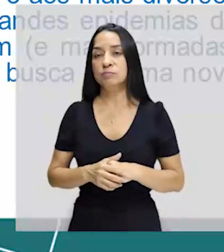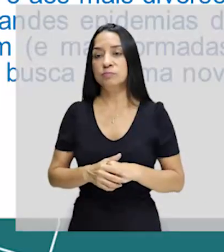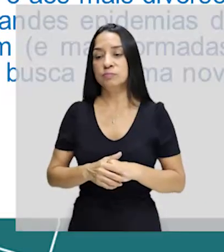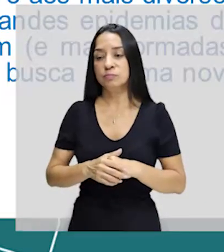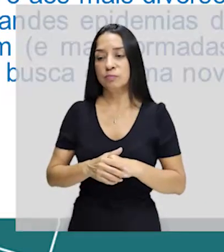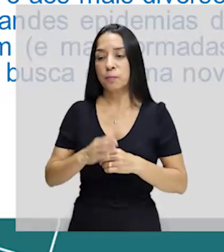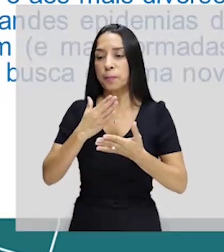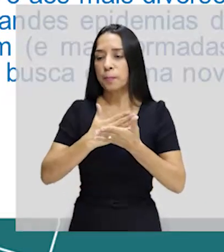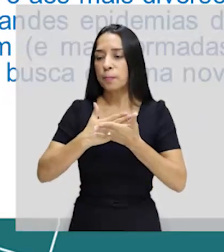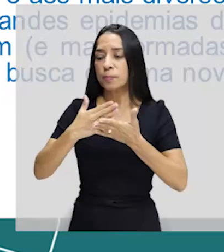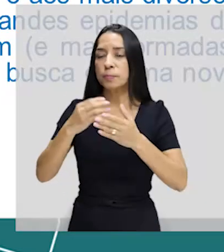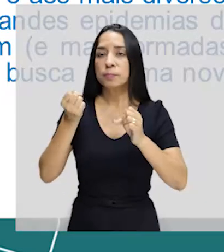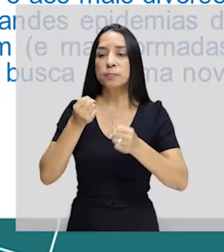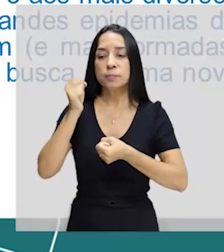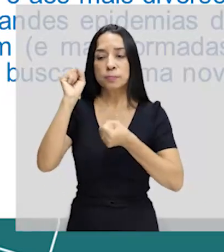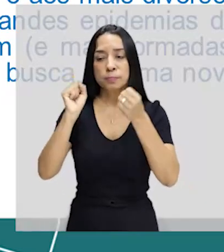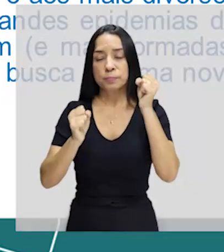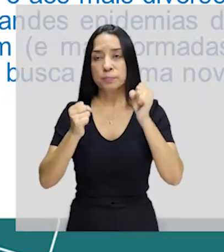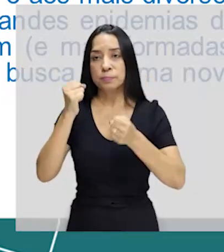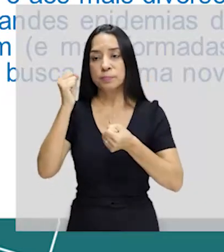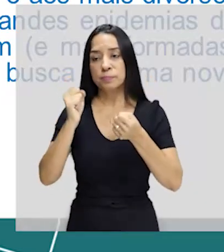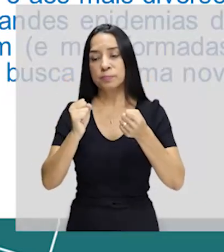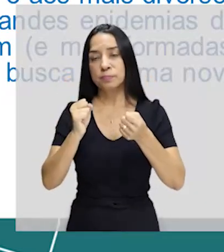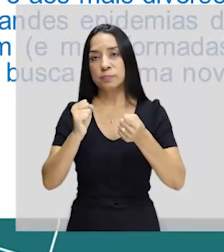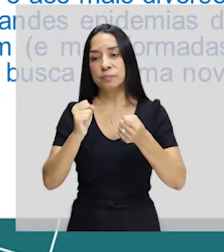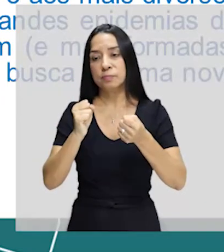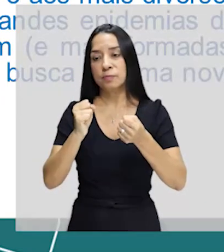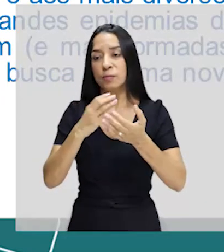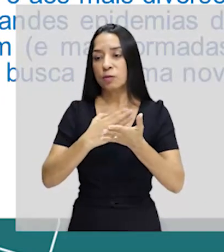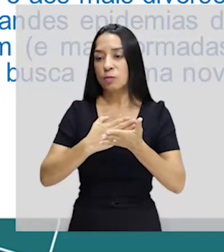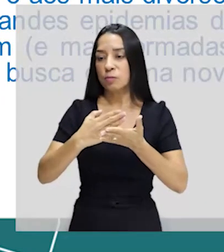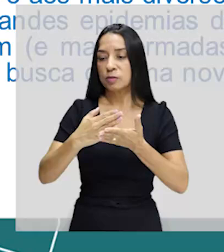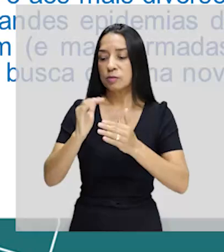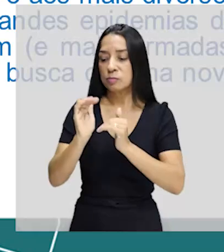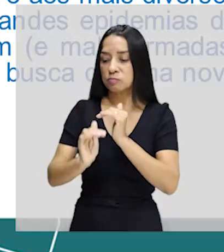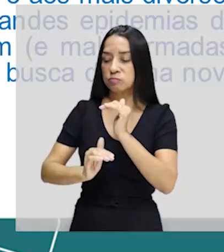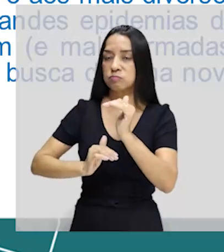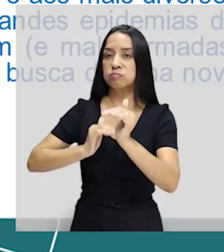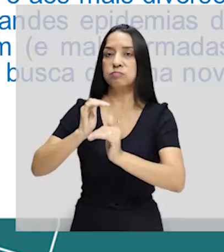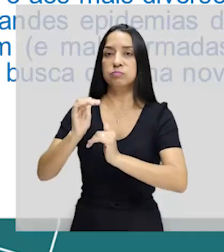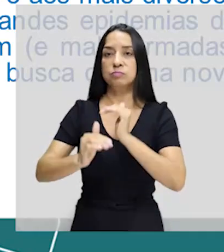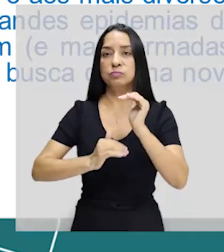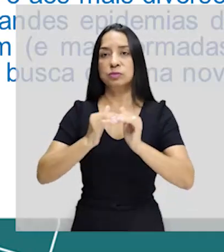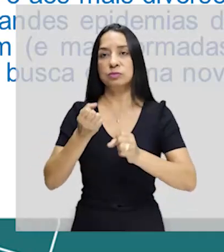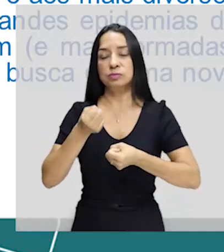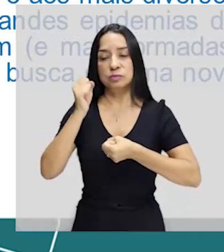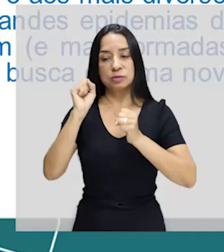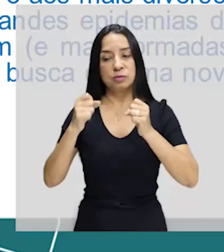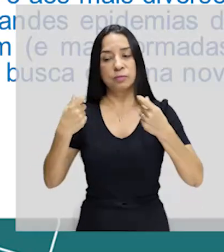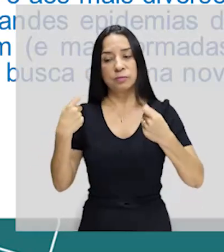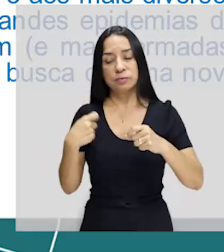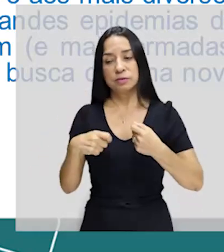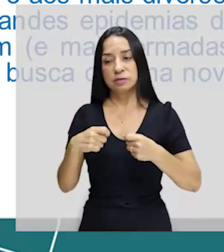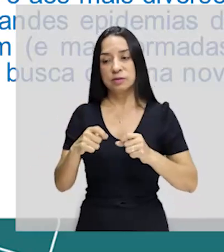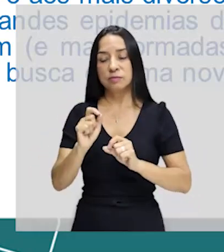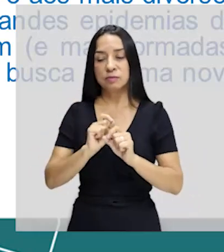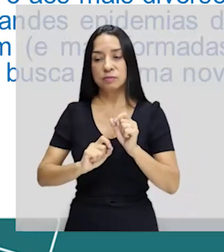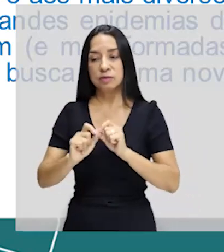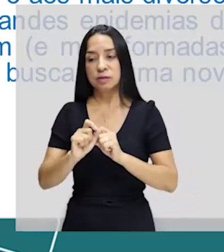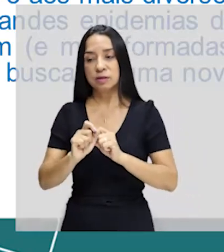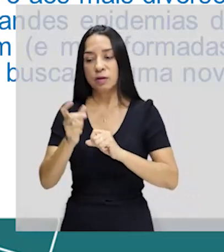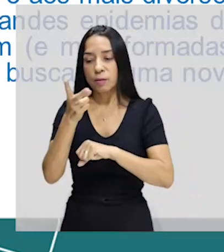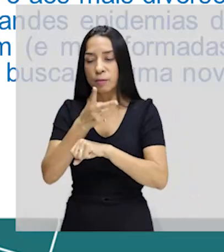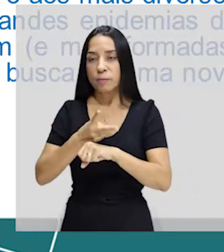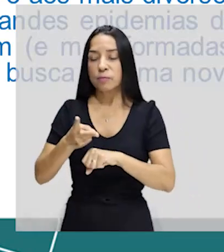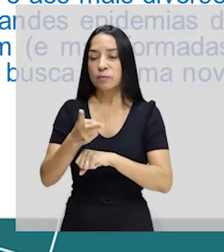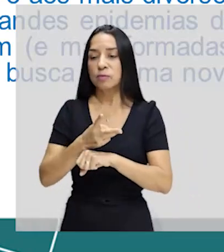da industrialização, a partir do processo industrial, era necessário estar